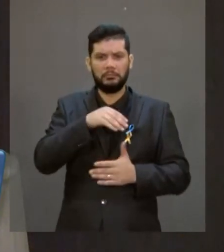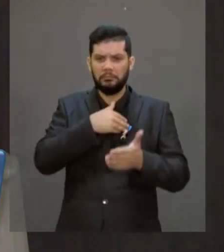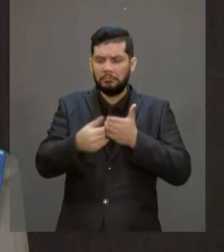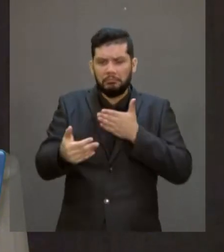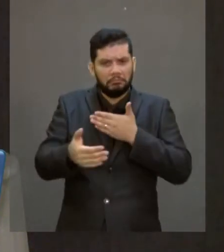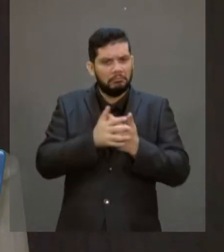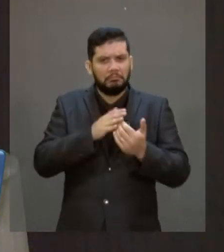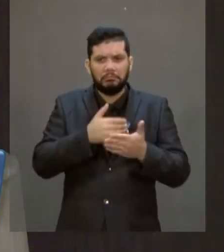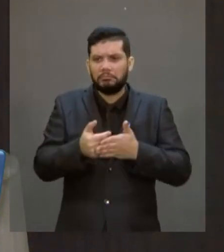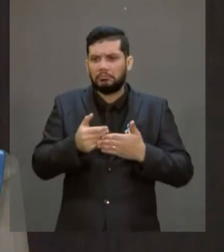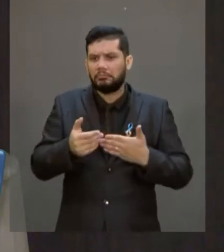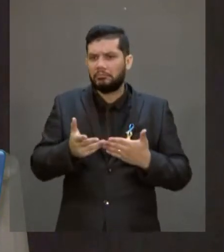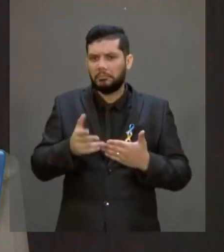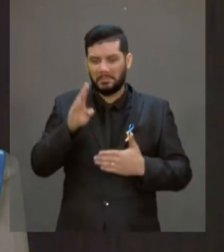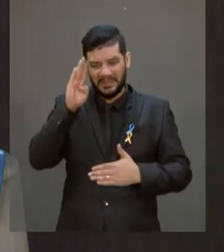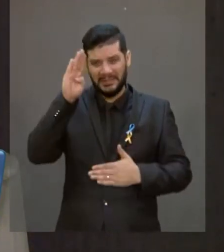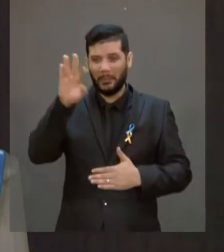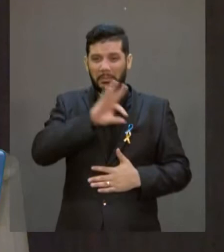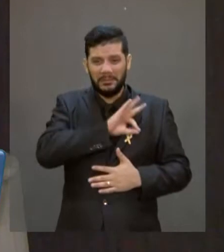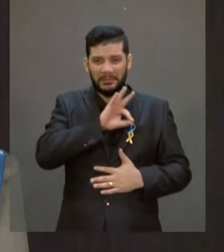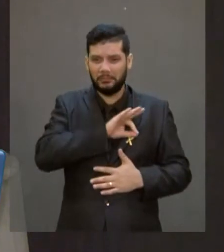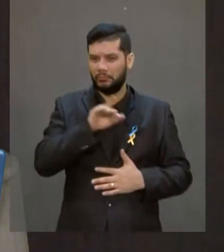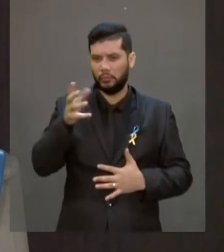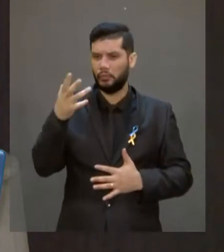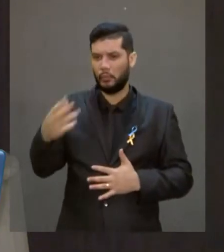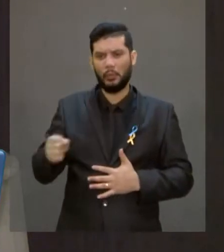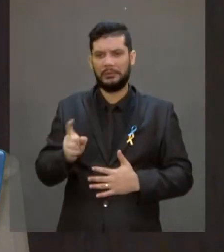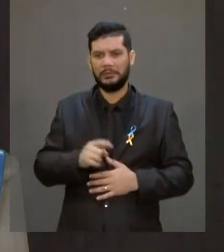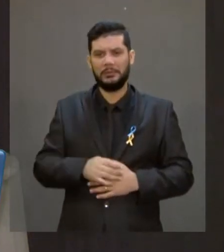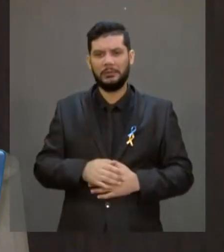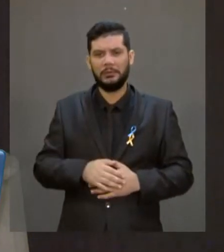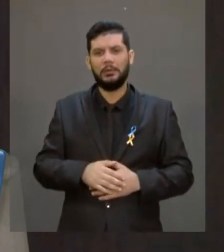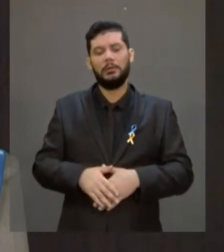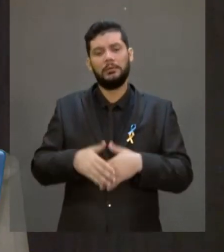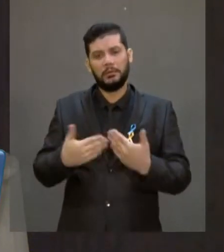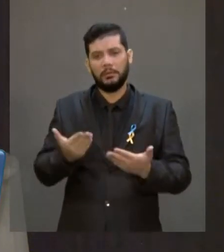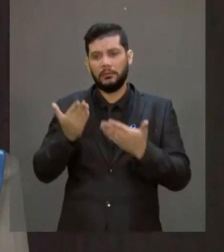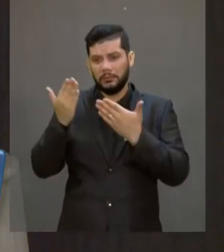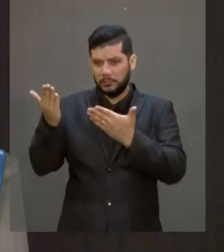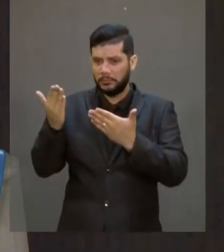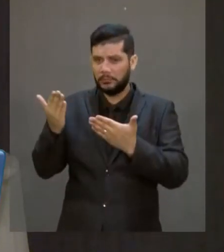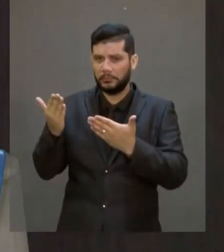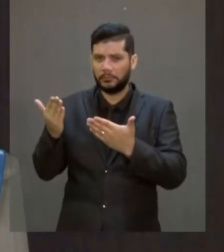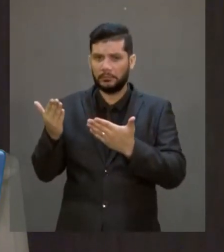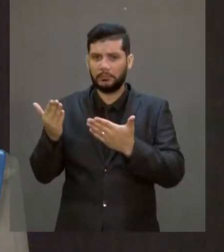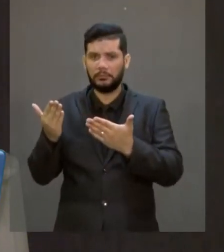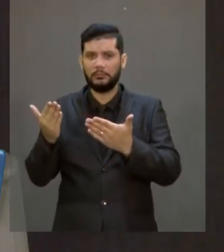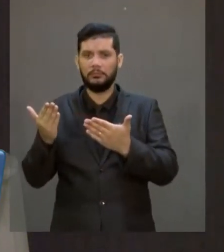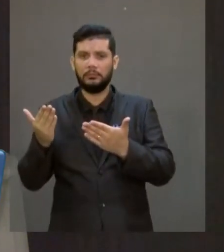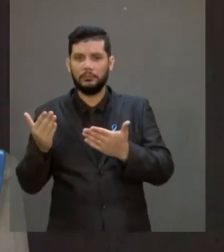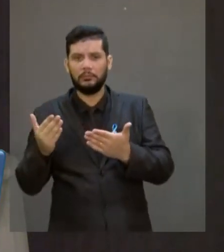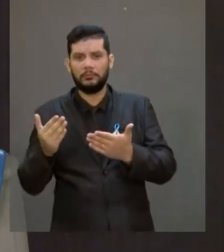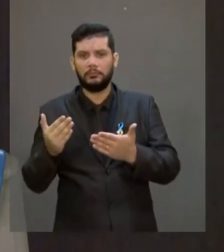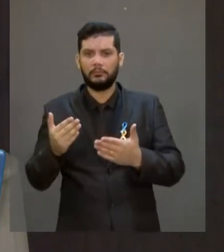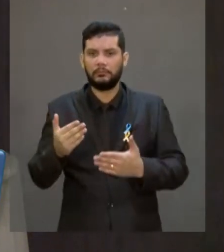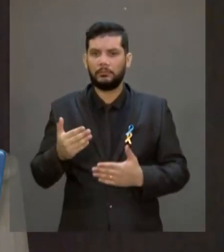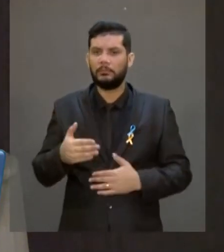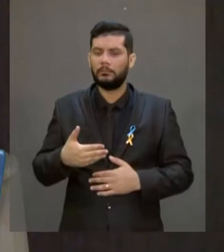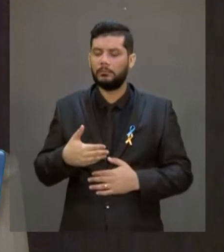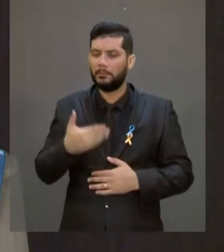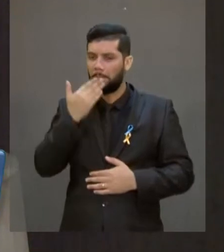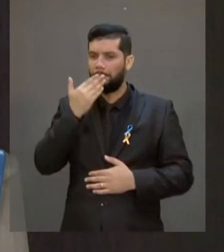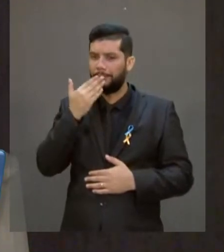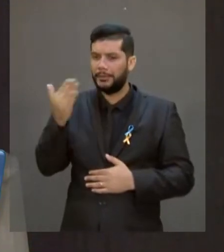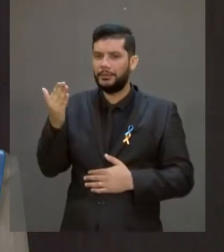seja, e, sobretudo, das forças policiais. Portanto, eu queria dizer a Vossa, queria conclamar,